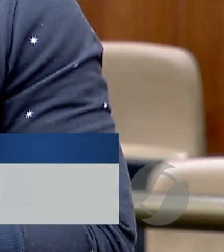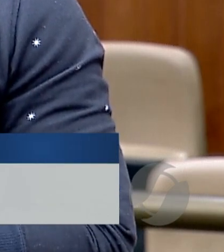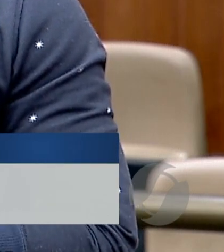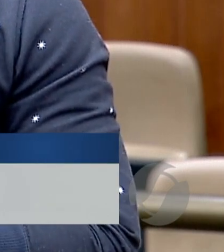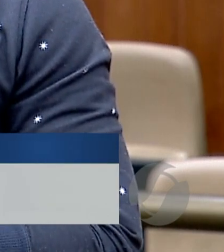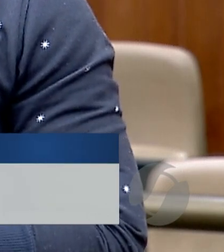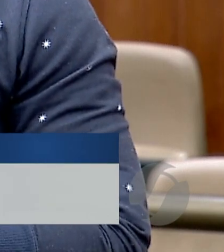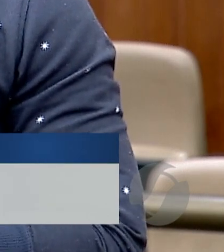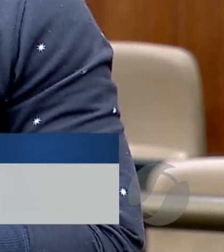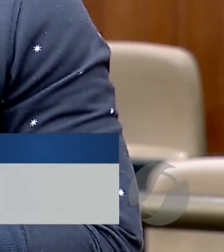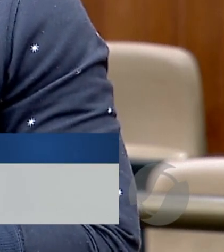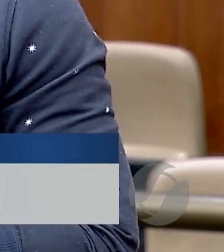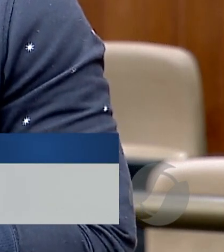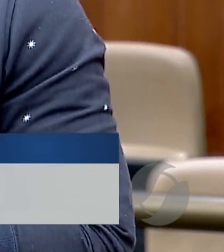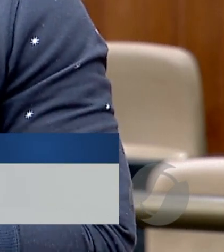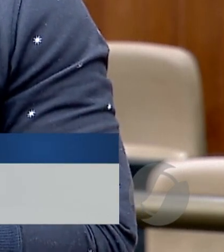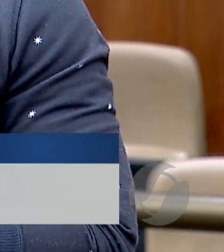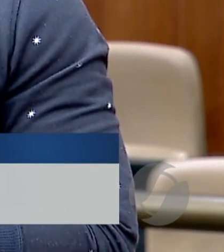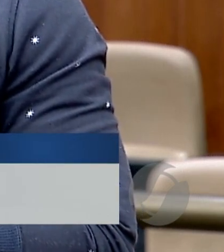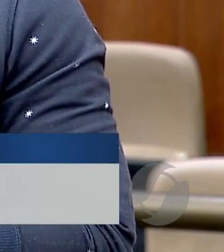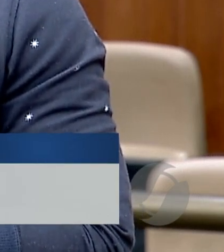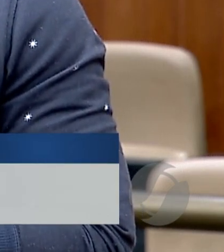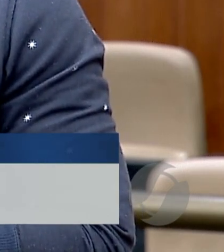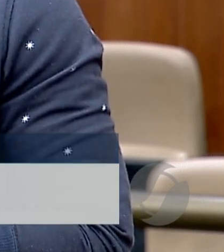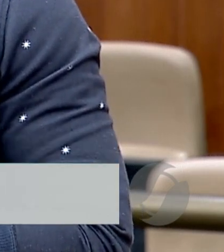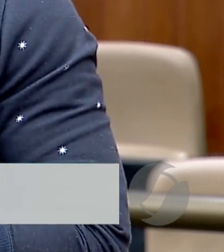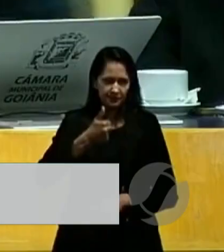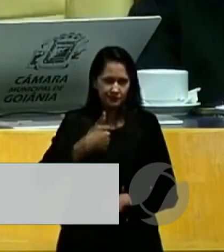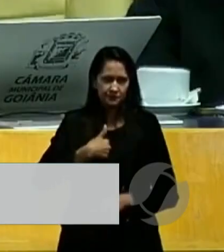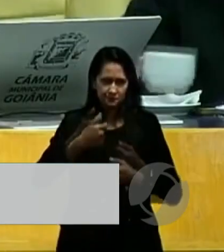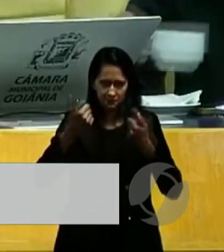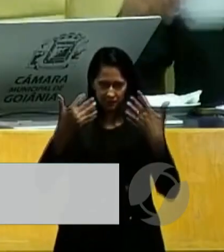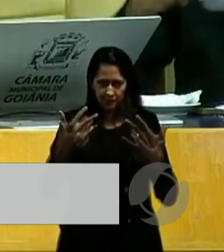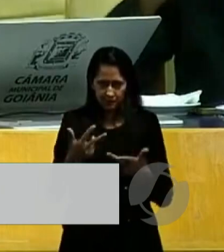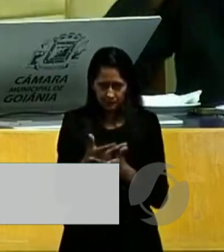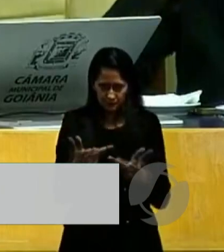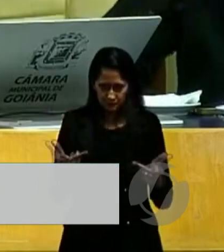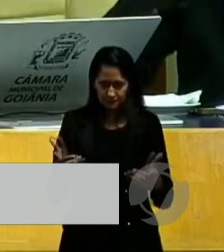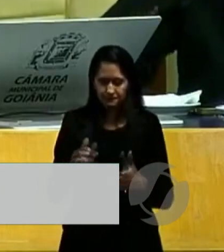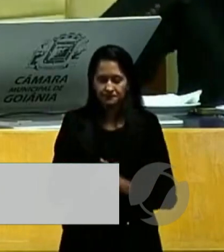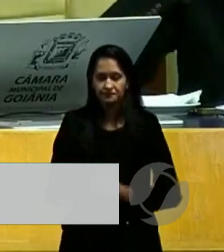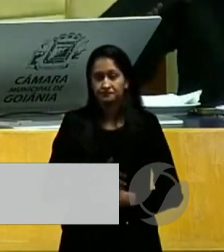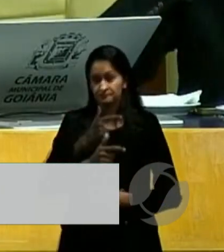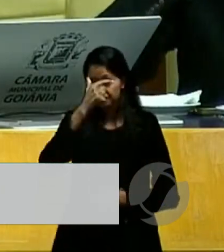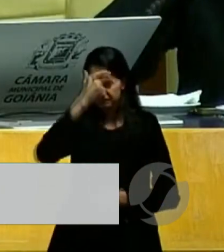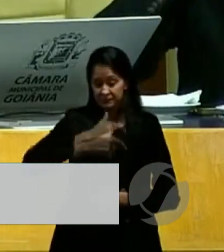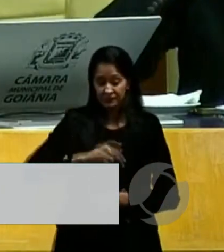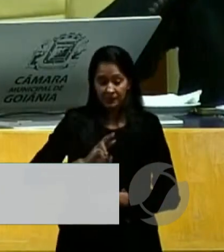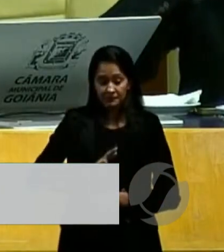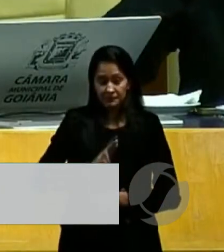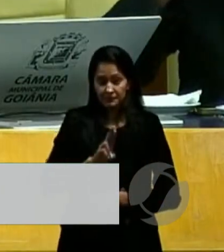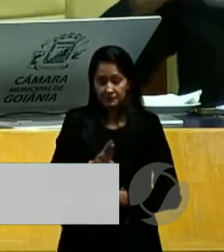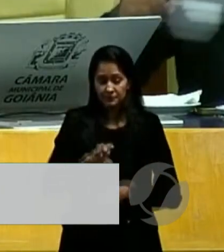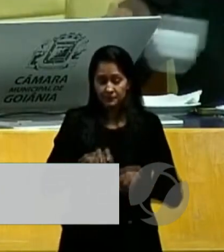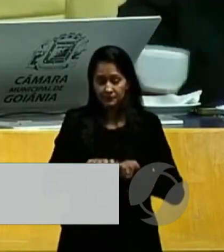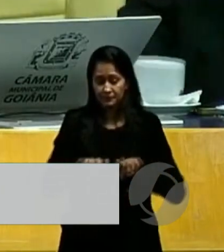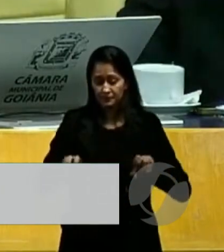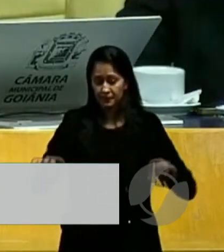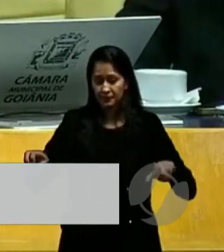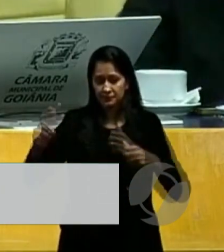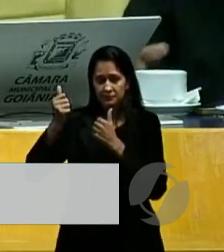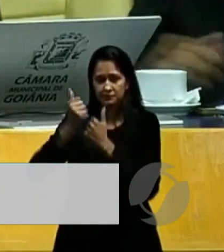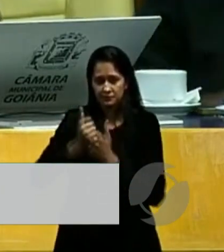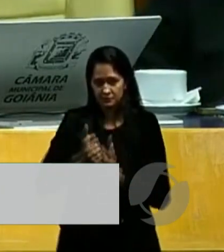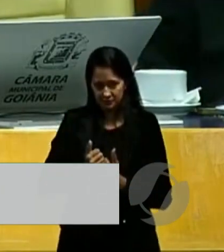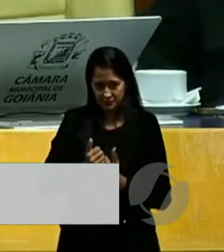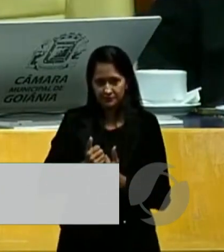dias. Isso se dará por meio de um procedimento disciplinar. O presidente da Câmara se solidarizou ao jornalista e disse ainda